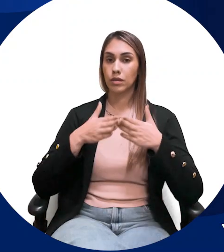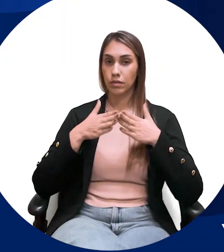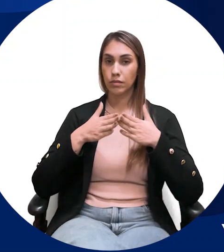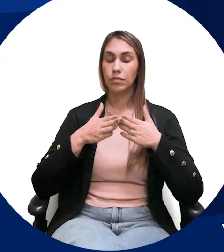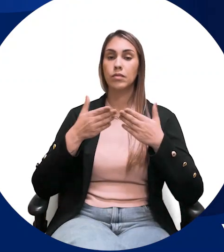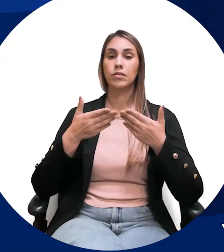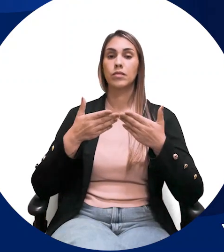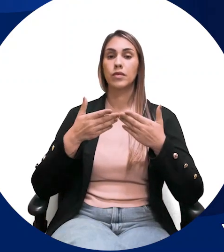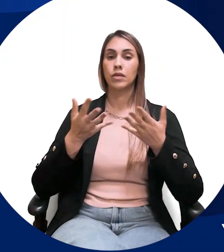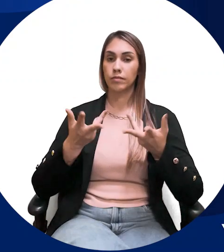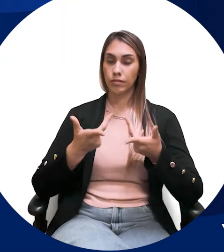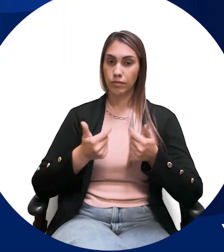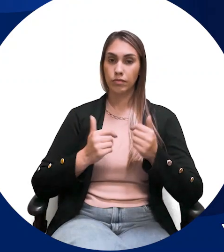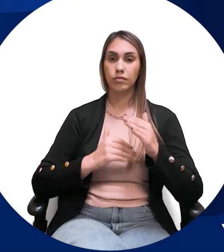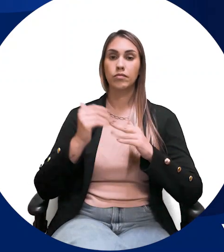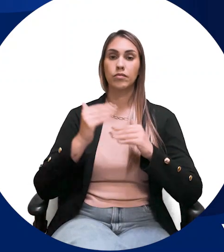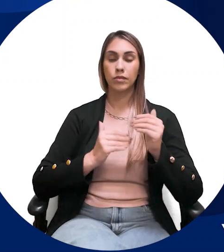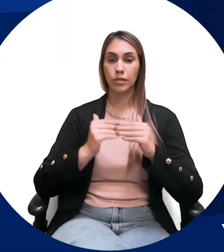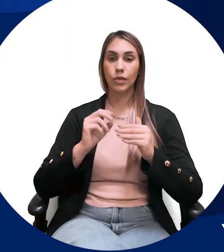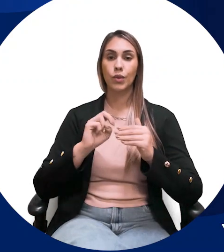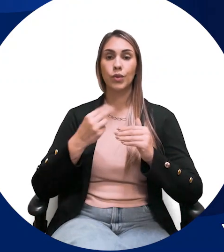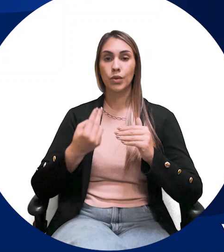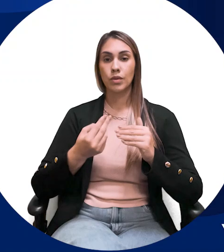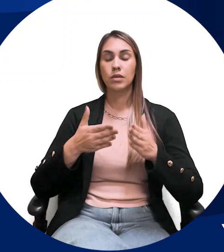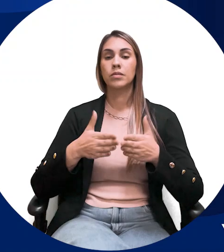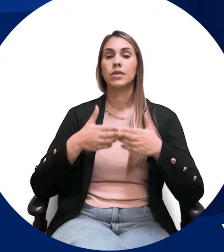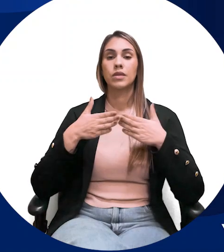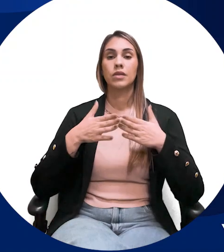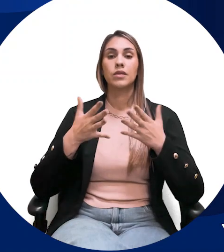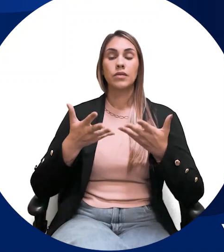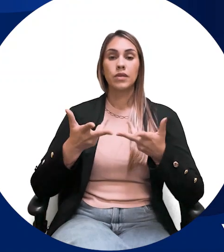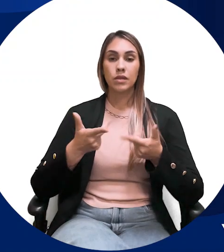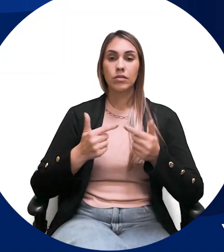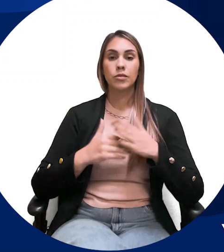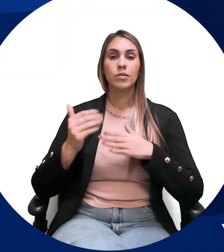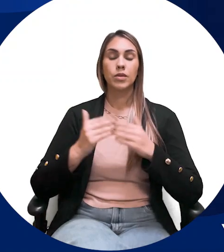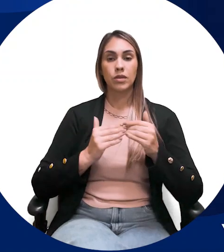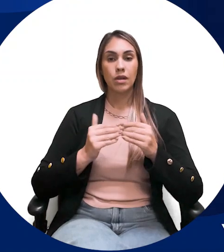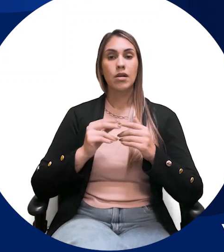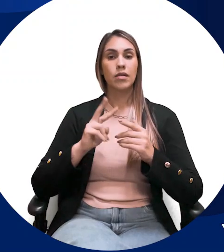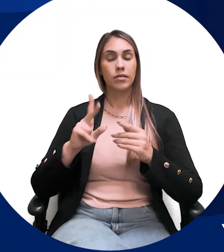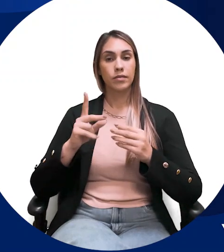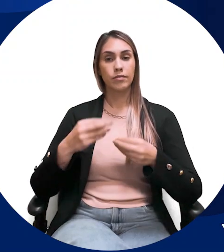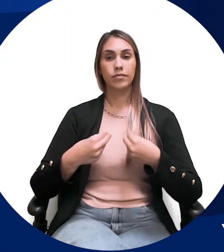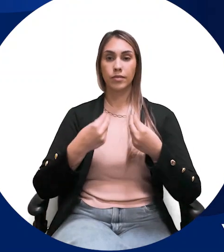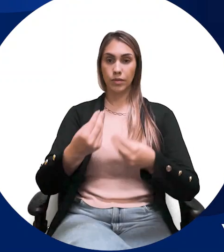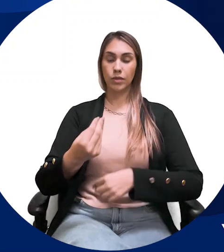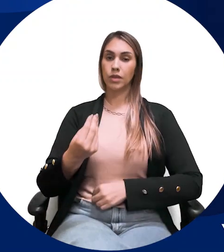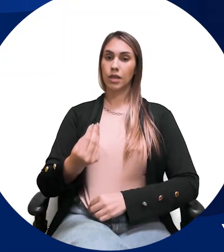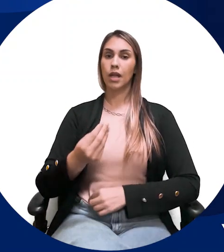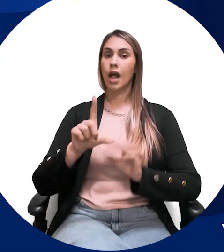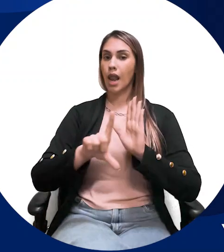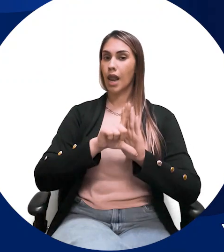do período de afastamento para licença para qualificação profissional ou dispensa para qualificação profissional será